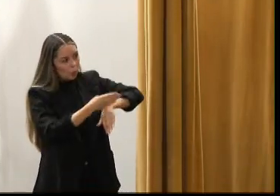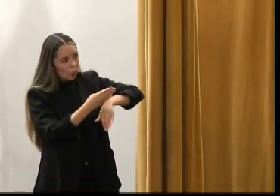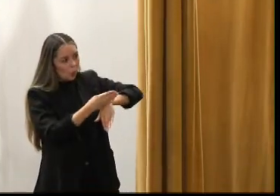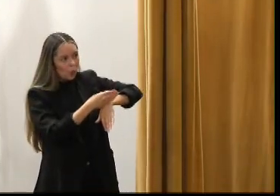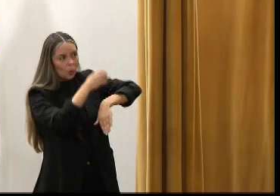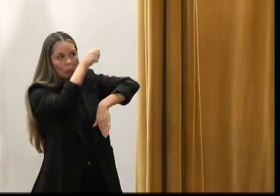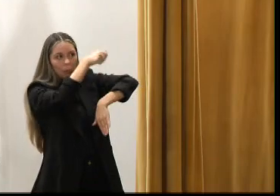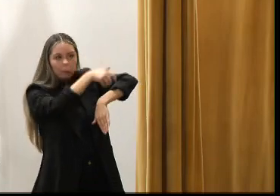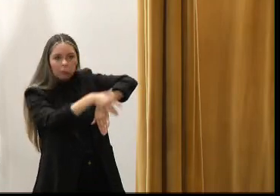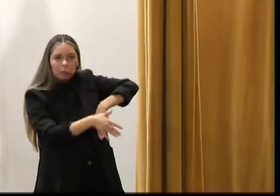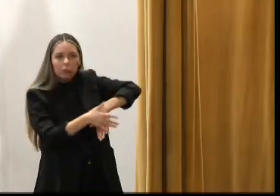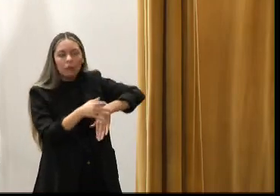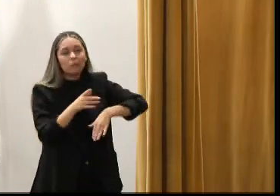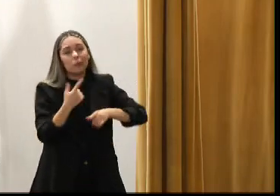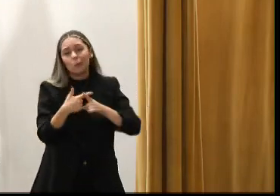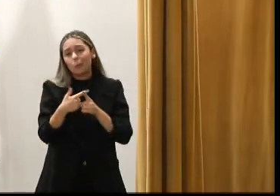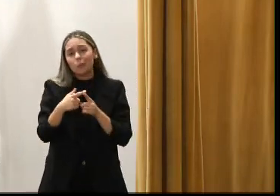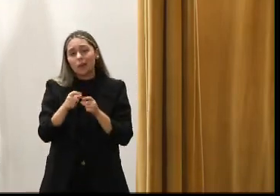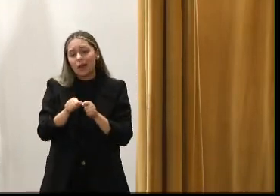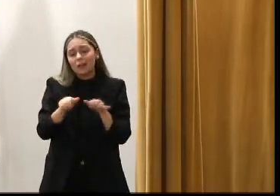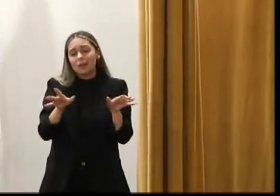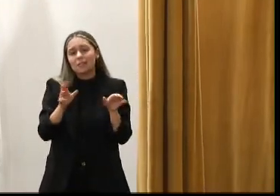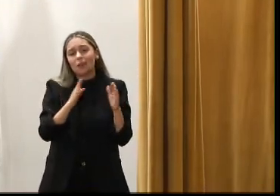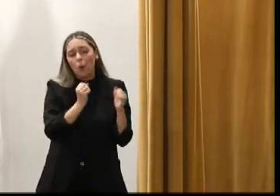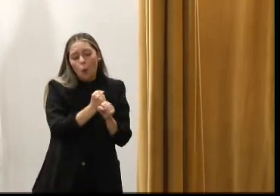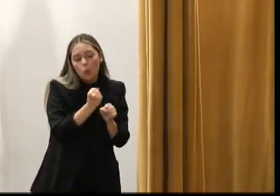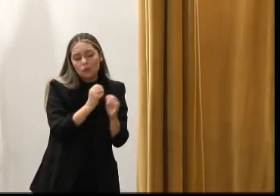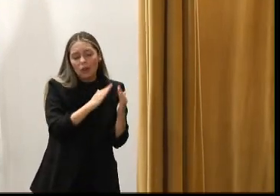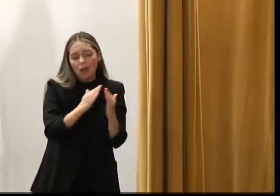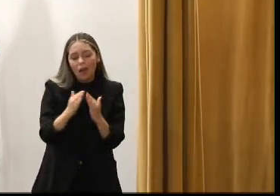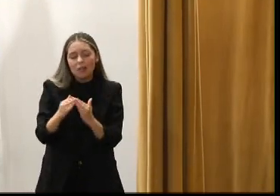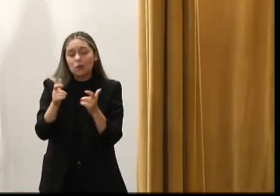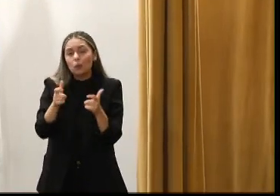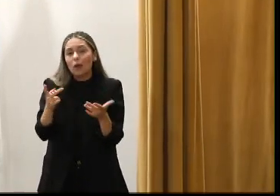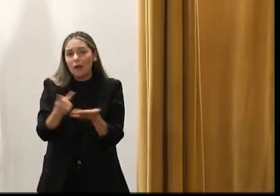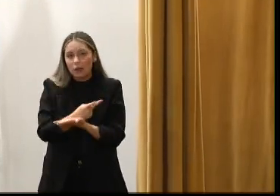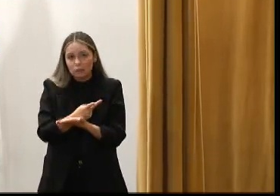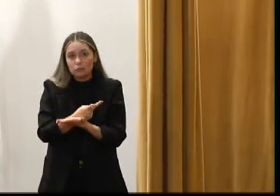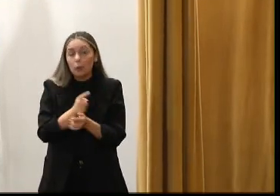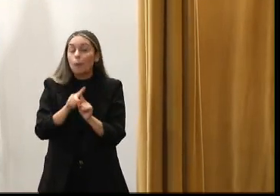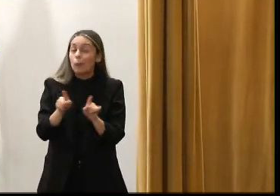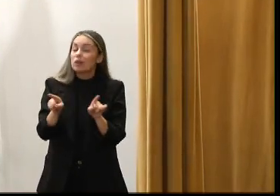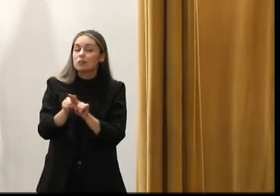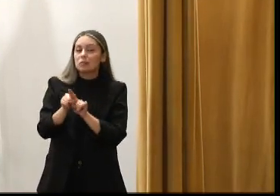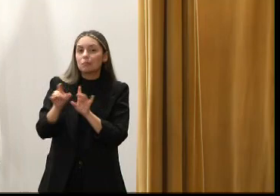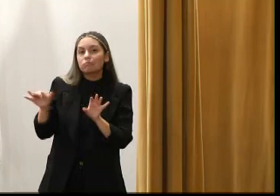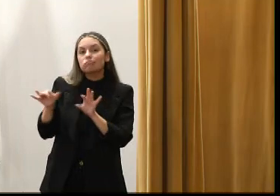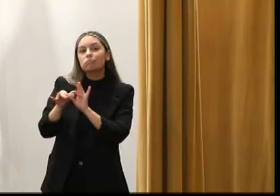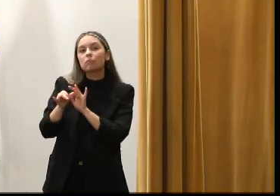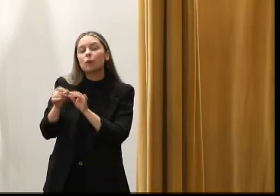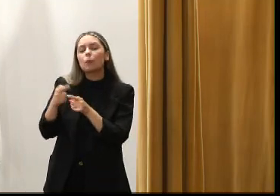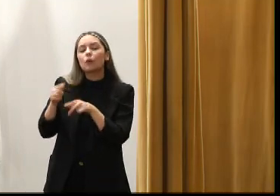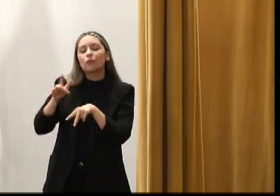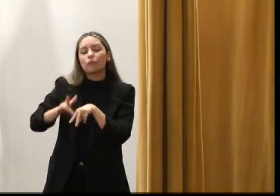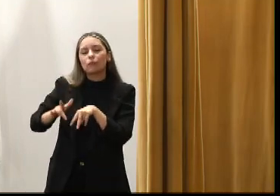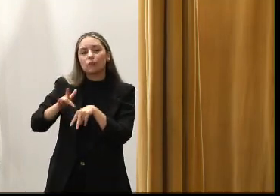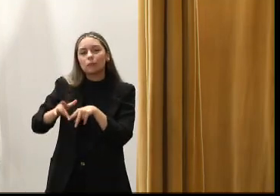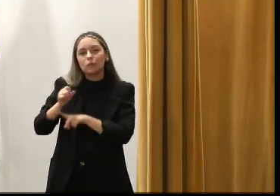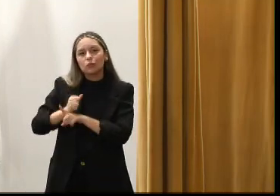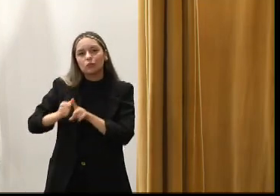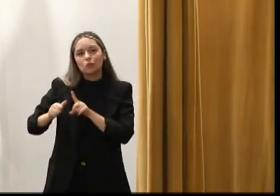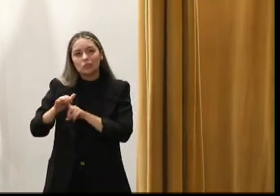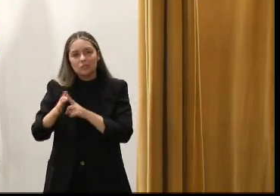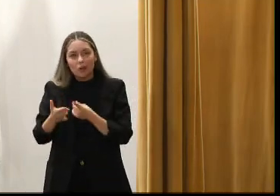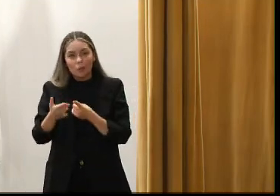crescimento urbano desordenado. Mas também está diretamente vinculado com vulnerabilidades